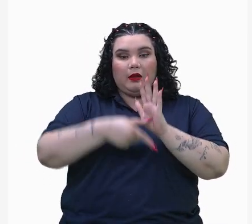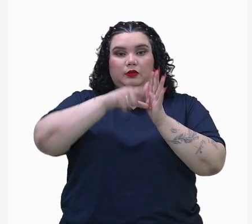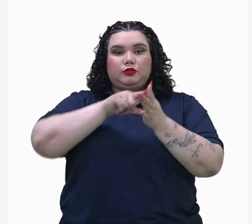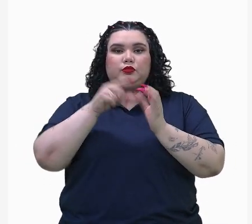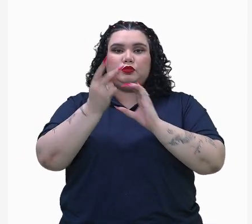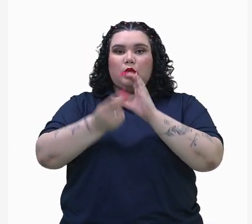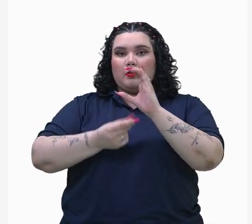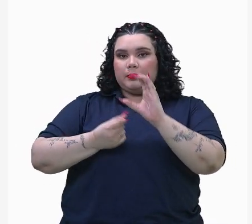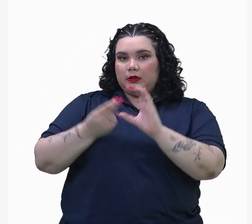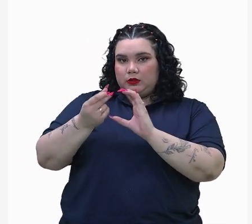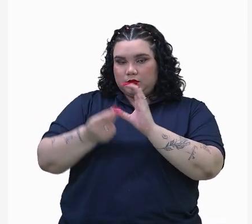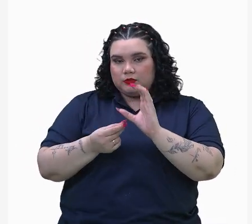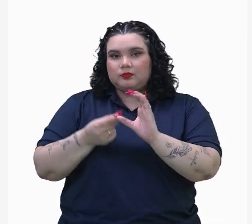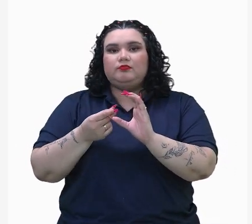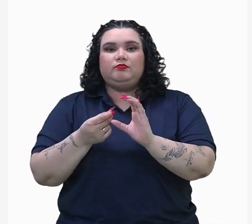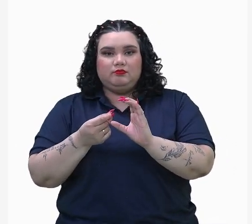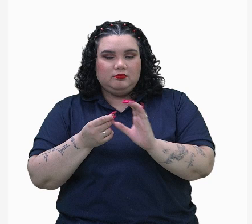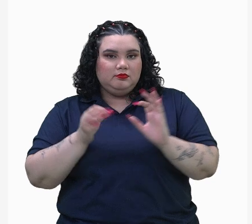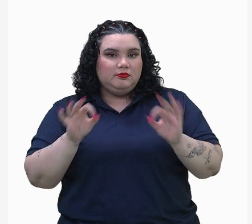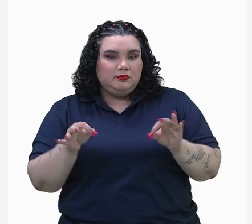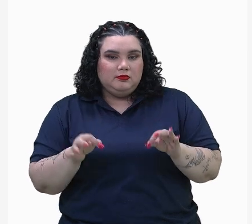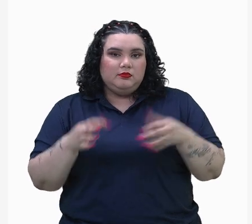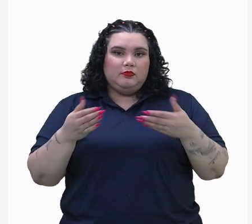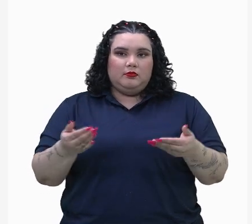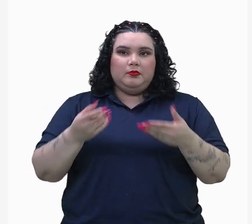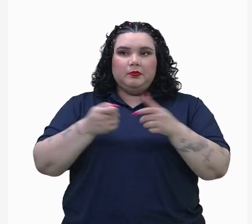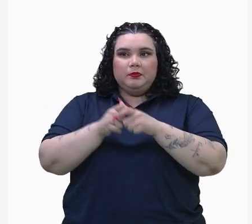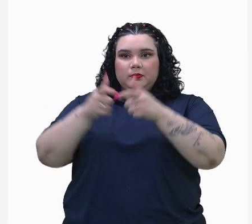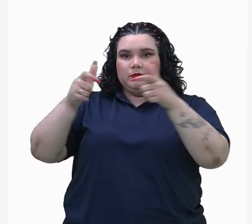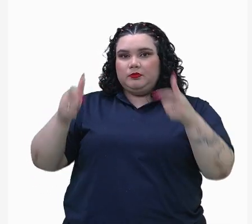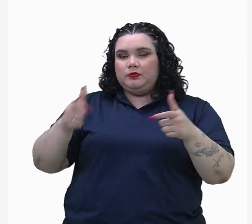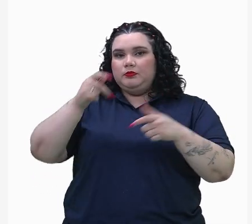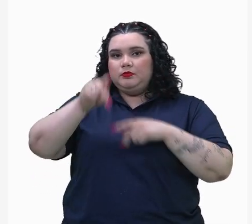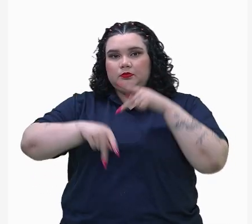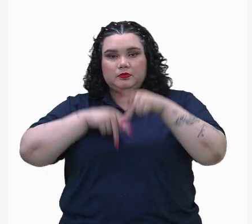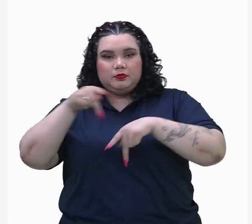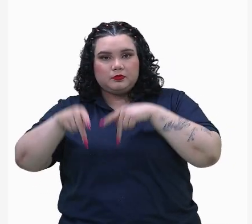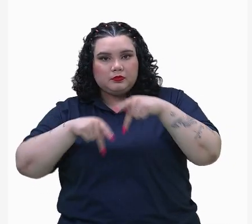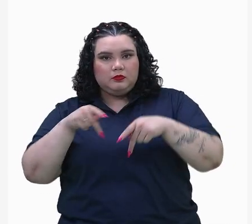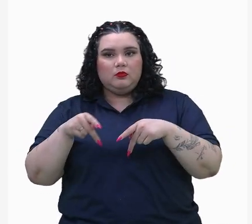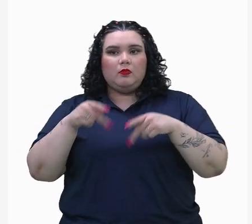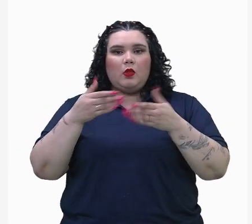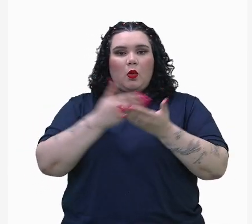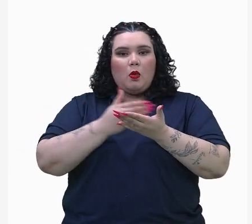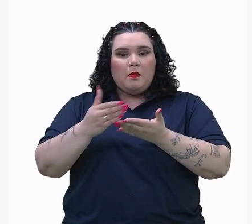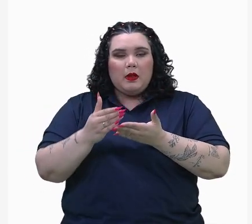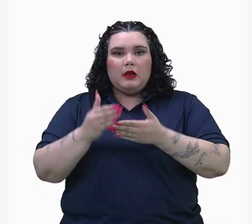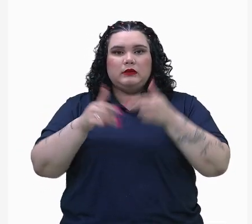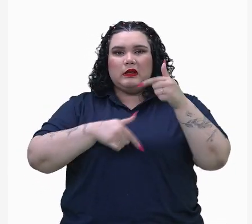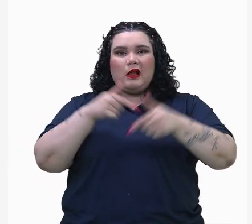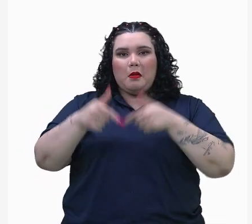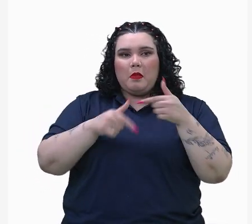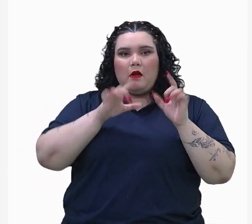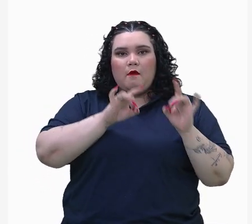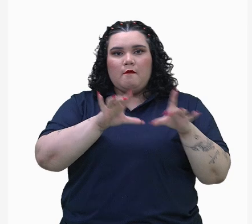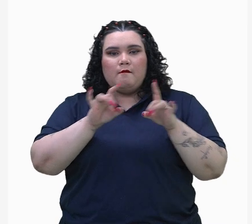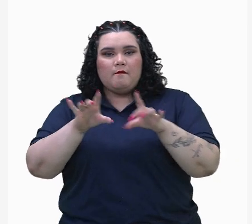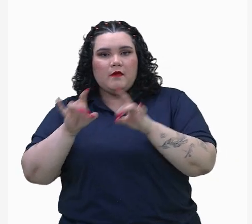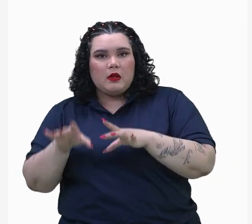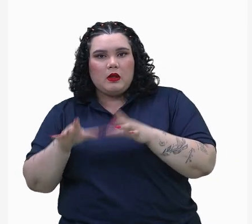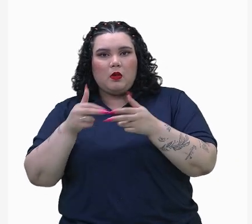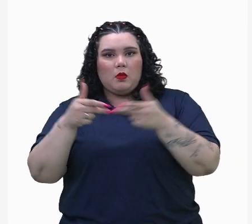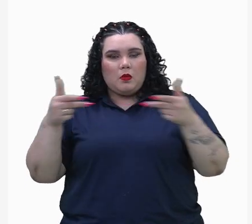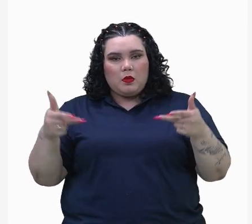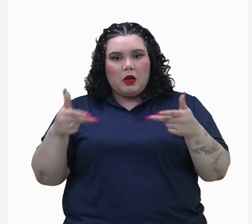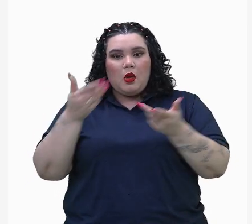historiadores e economistas já colocam o mercantilismo como uma fase